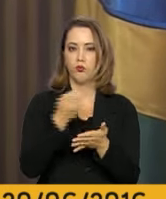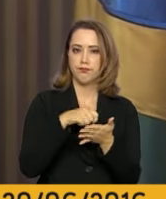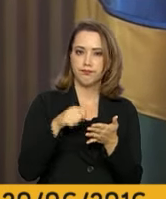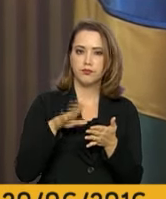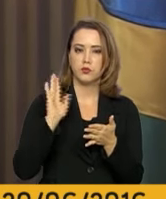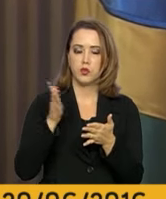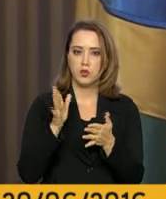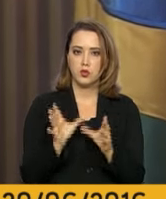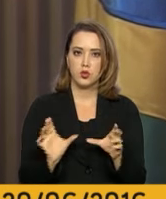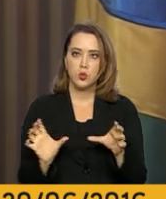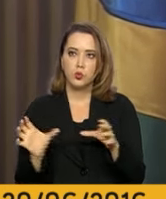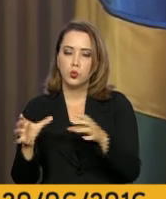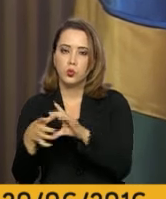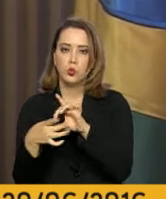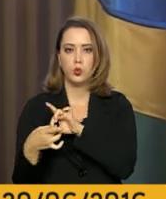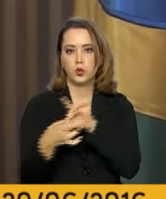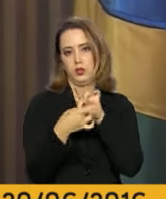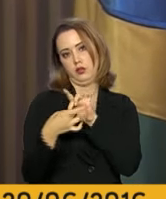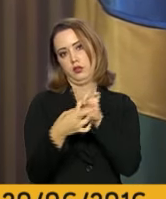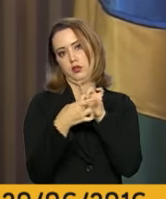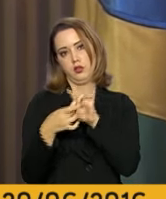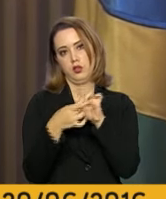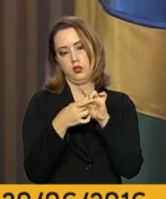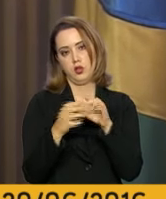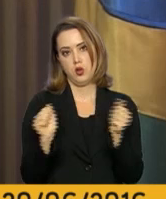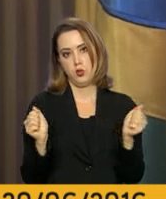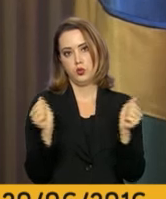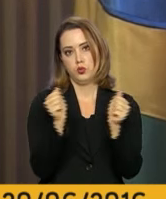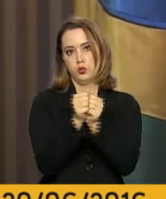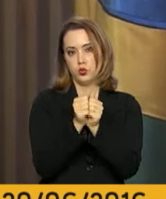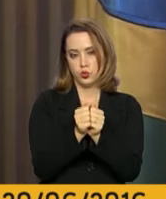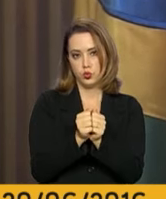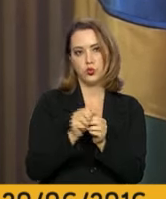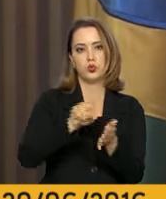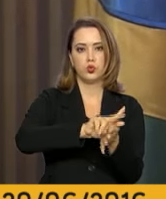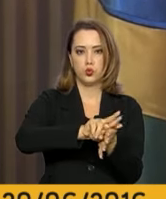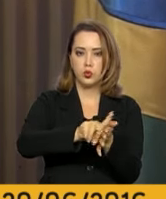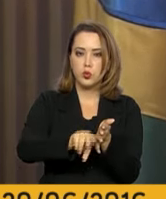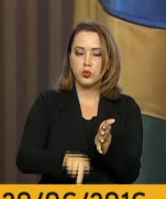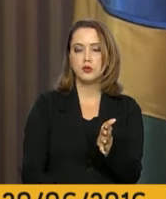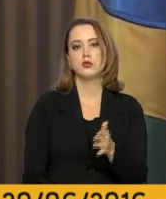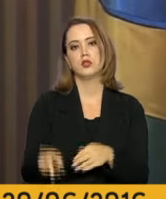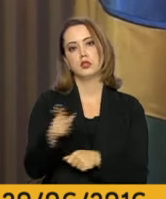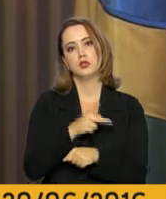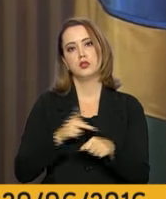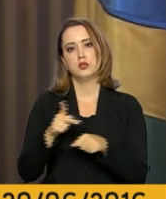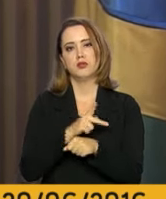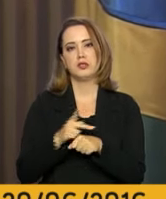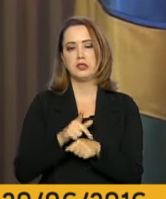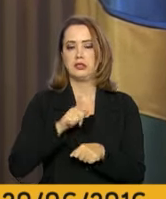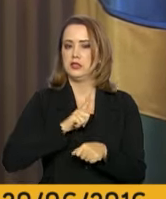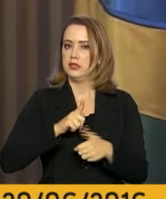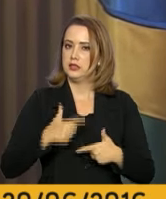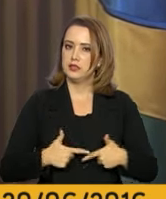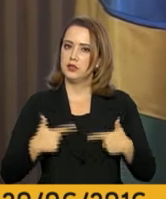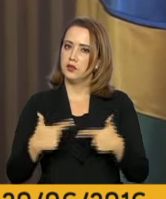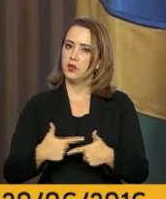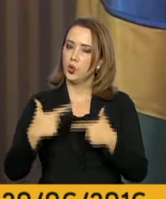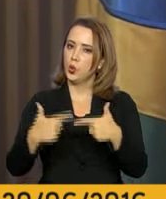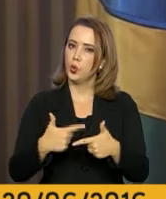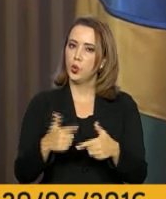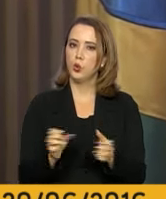que se fez a convenção de filadélphia em 1787 e foi uma luta para criar a